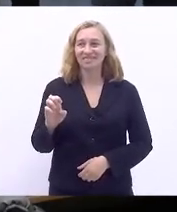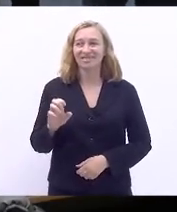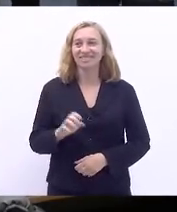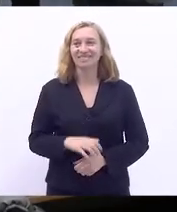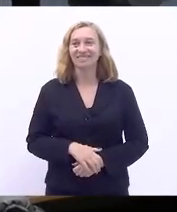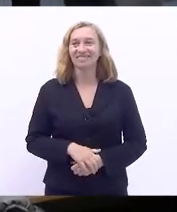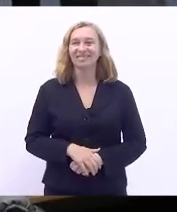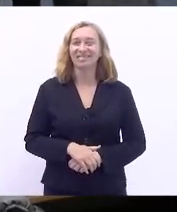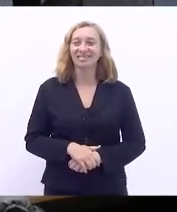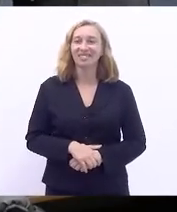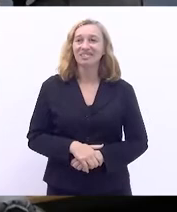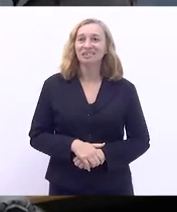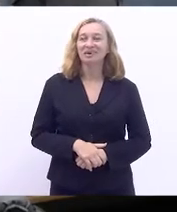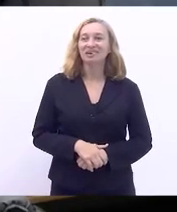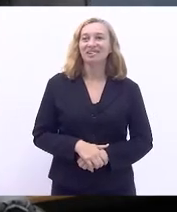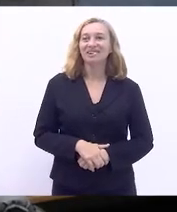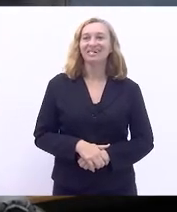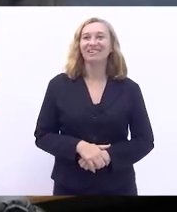Deputada Franciane Mota.